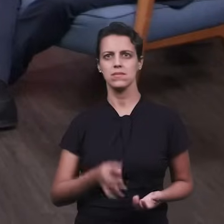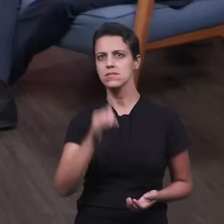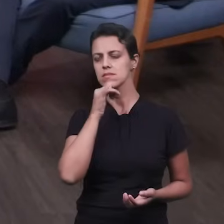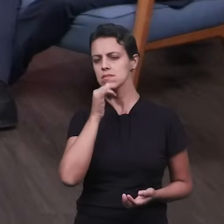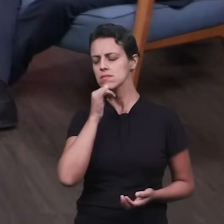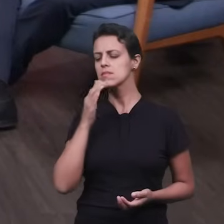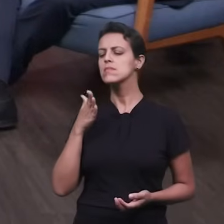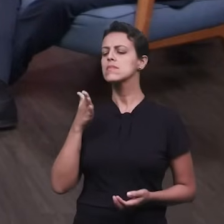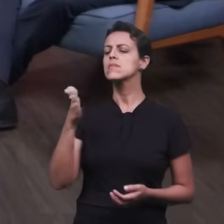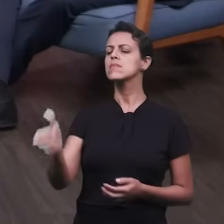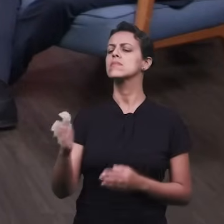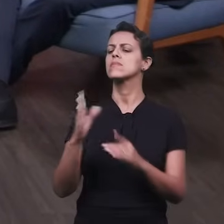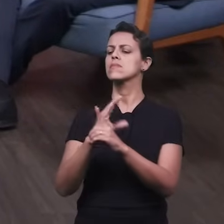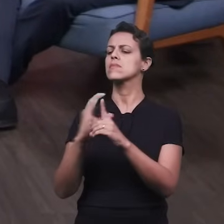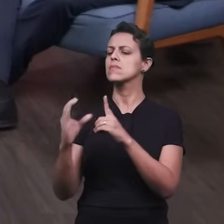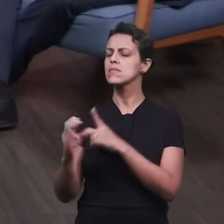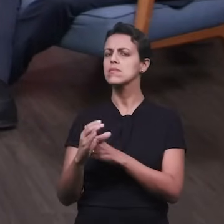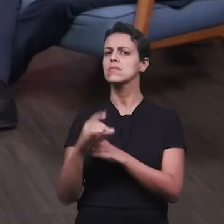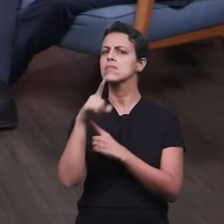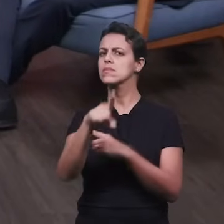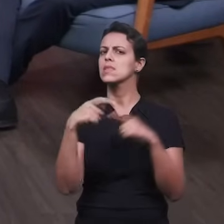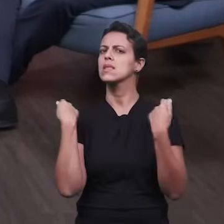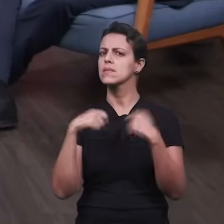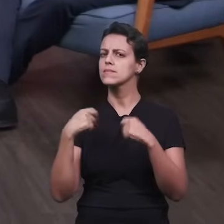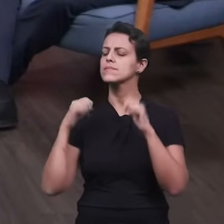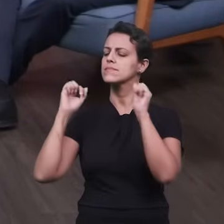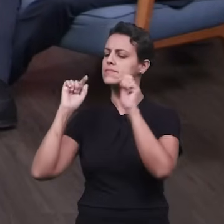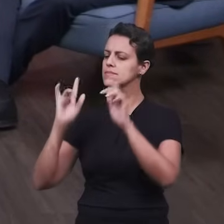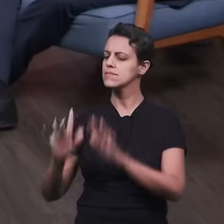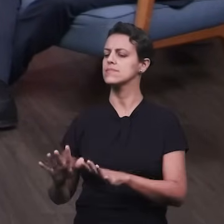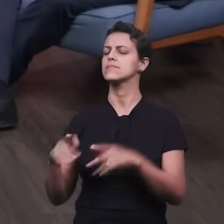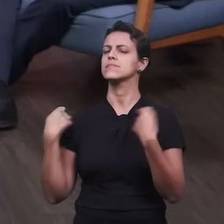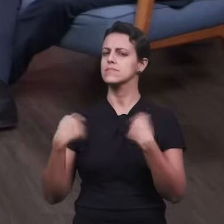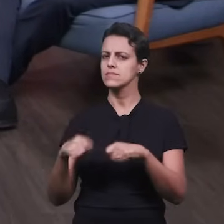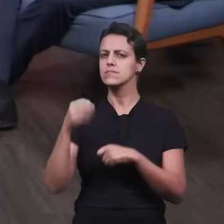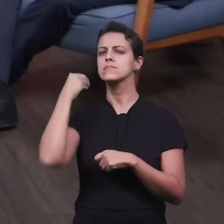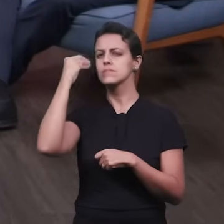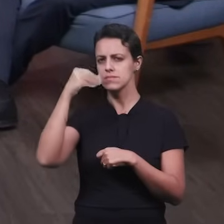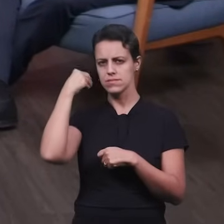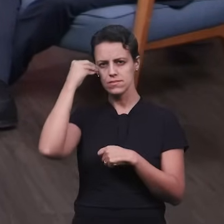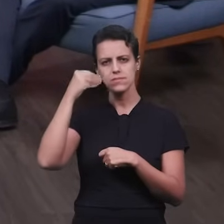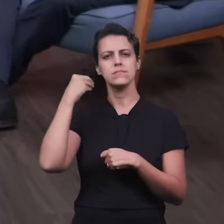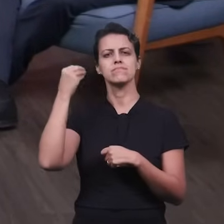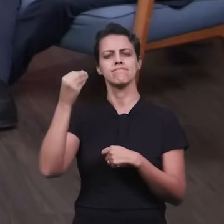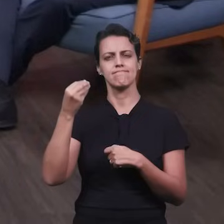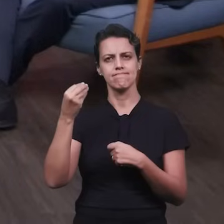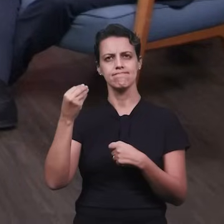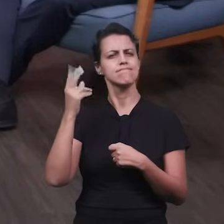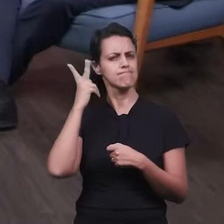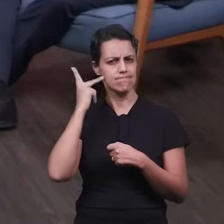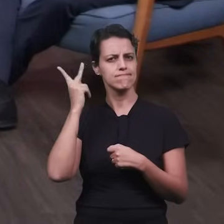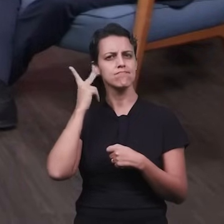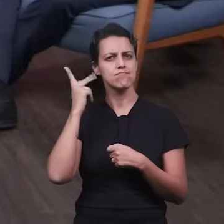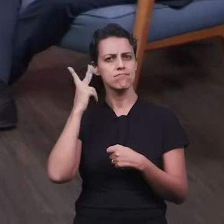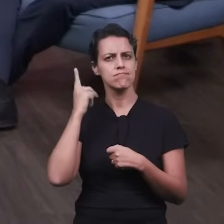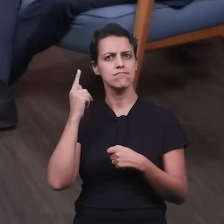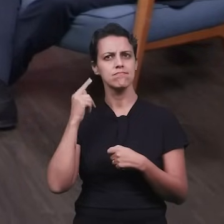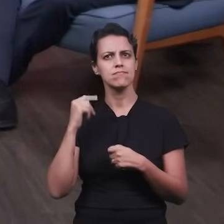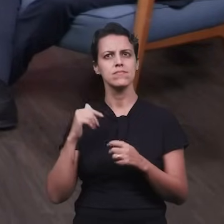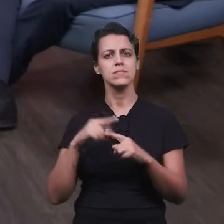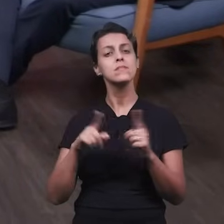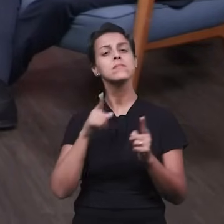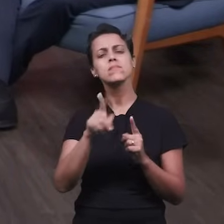Se você vai ao culto, você precisa de uma bênção, precisa de uma experiência, você está necessitado, claro, todos passamos por isso.